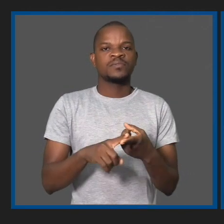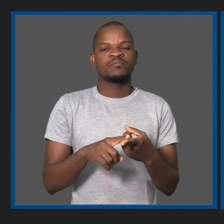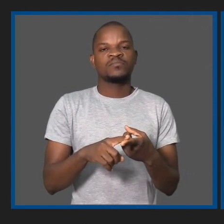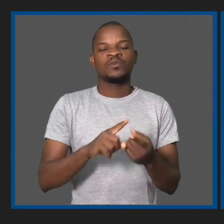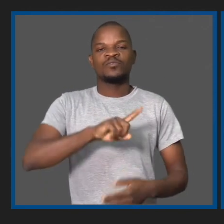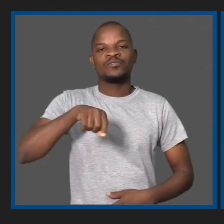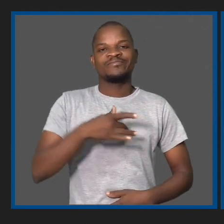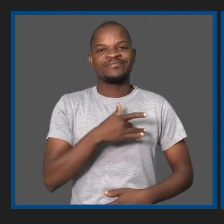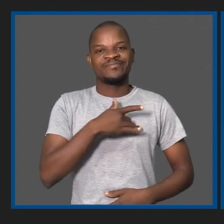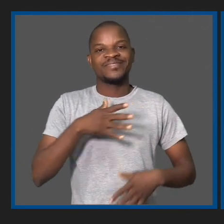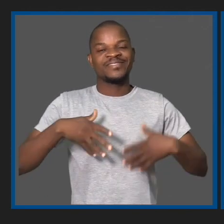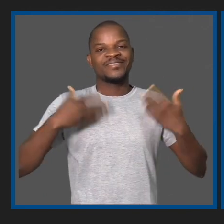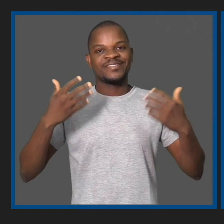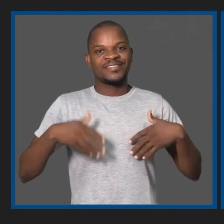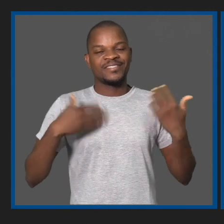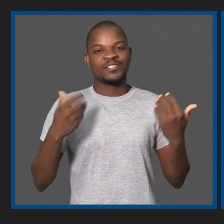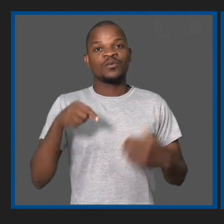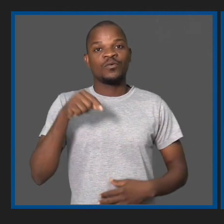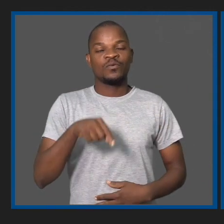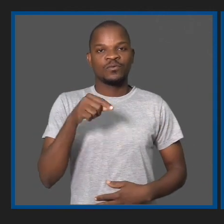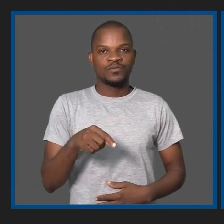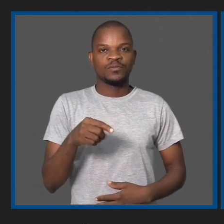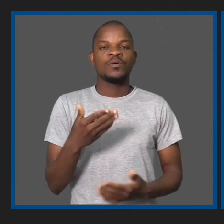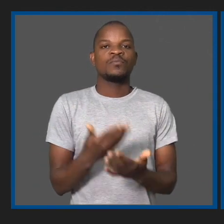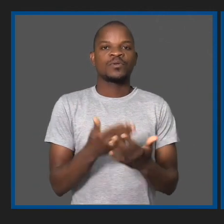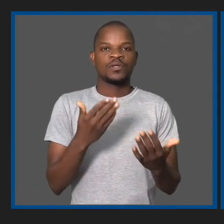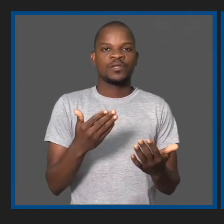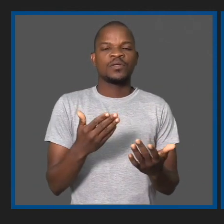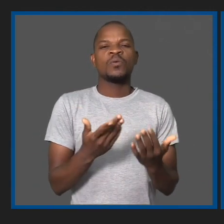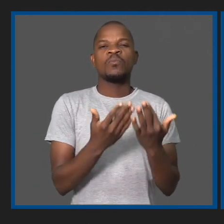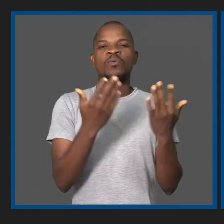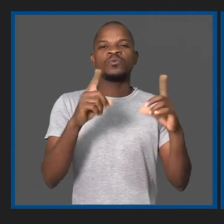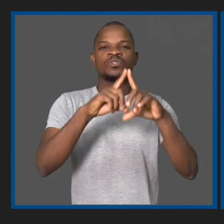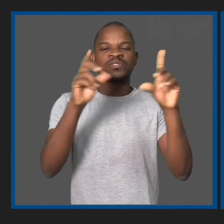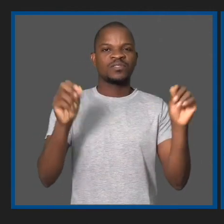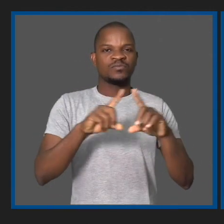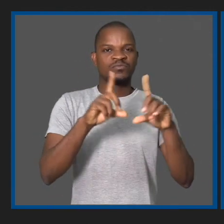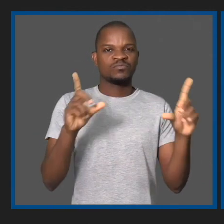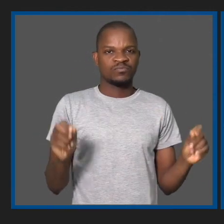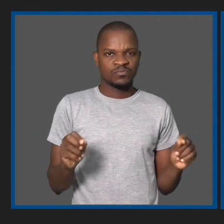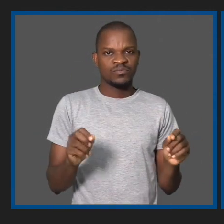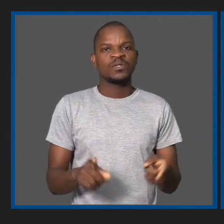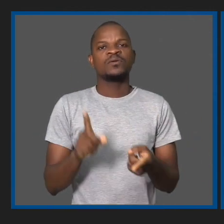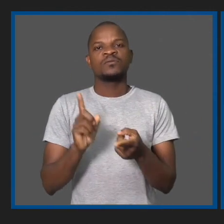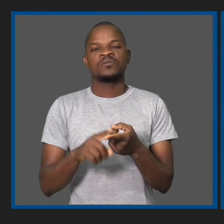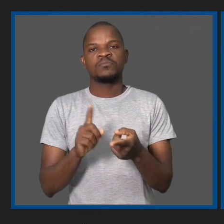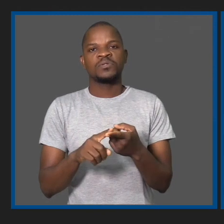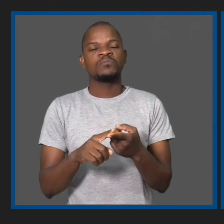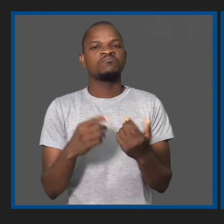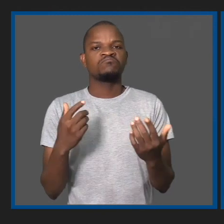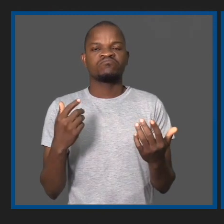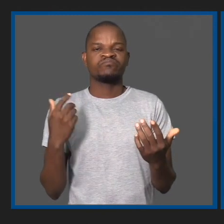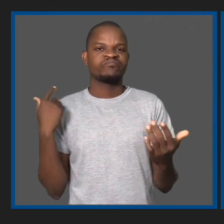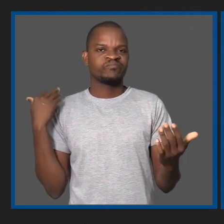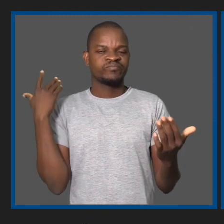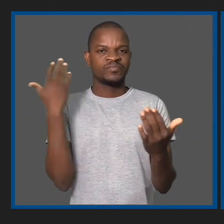é com satisfação que percebemos hoje que muitas das coisas, muitos aspectos